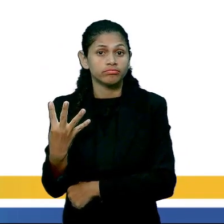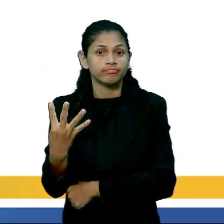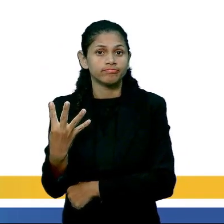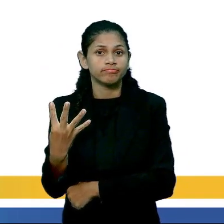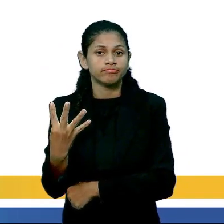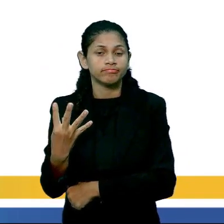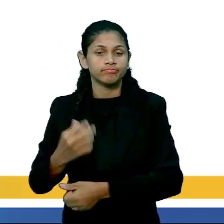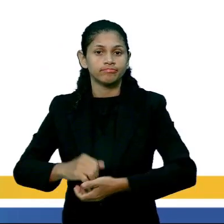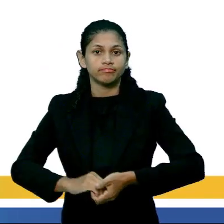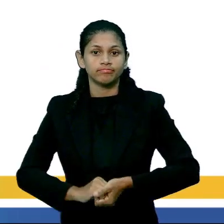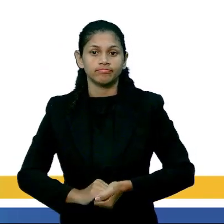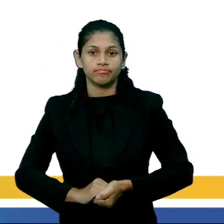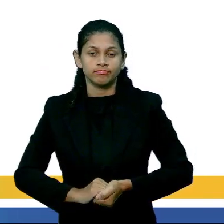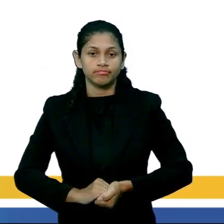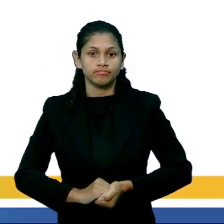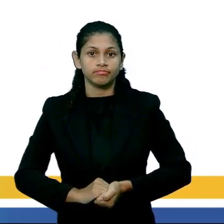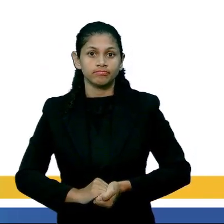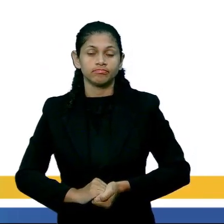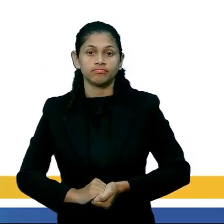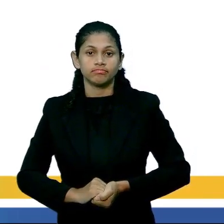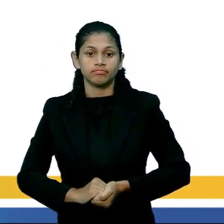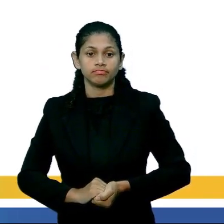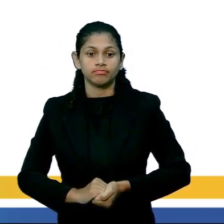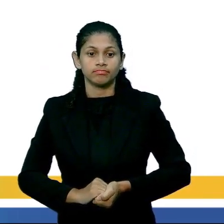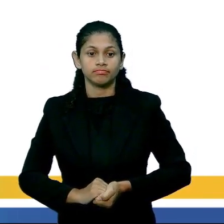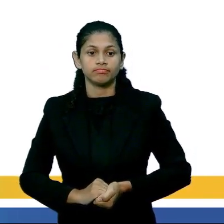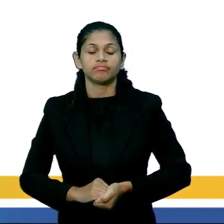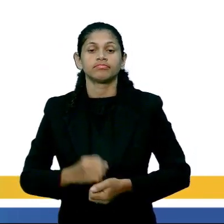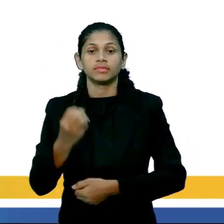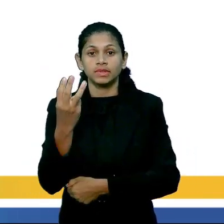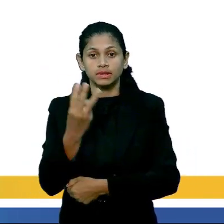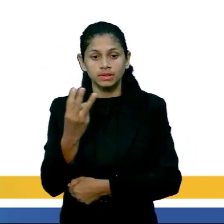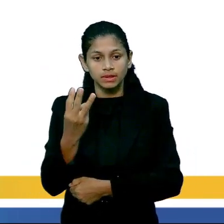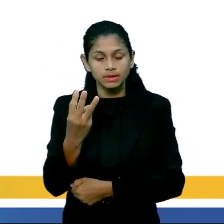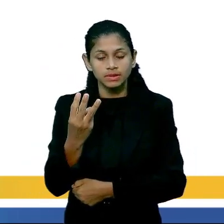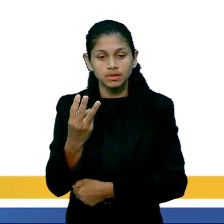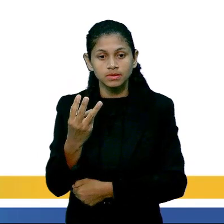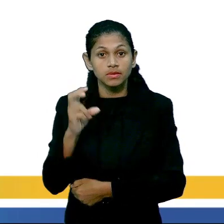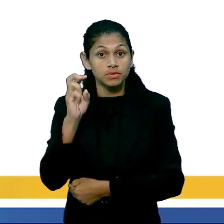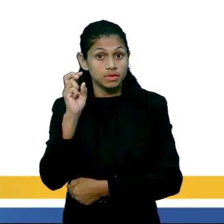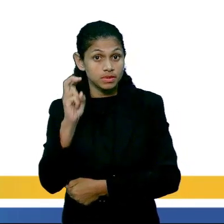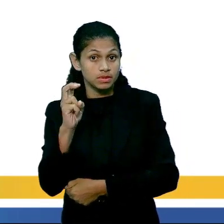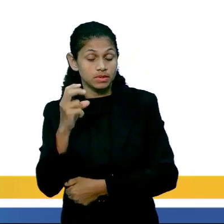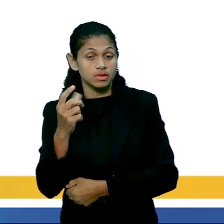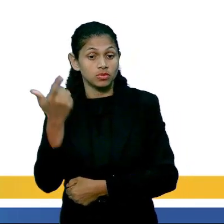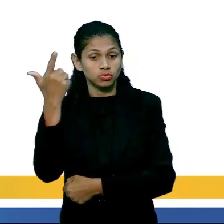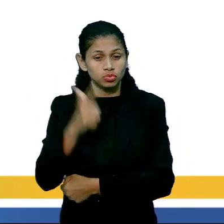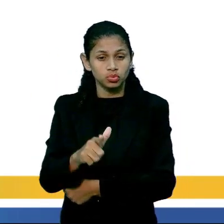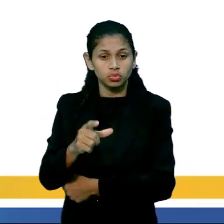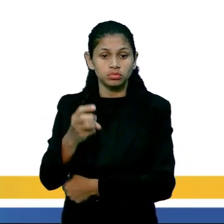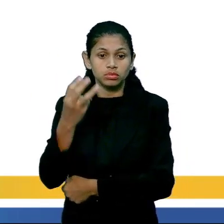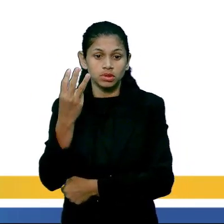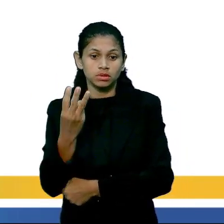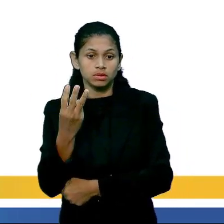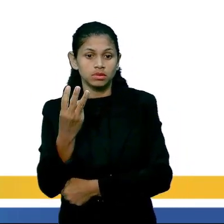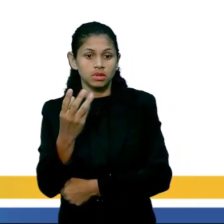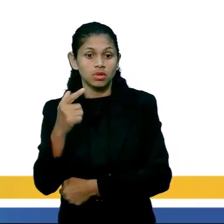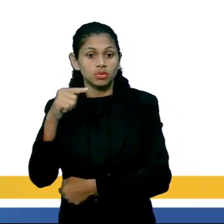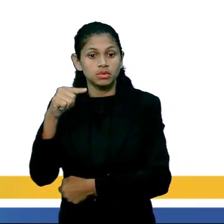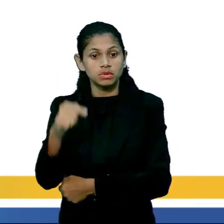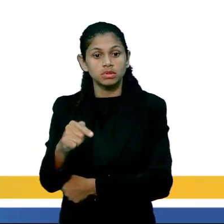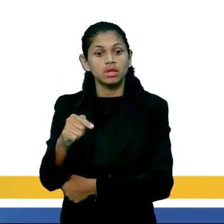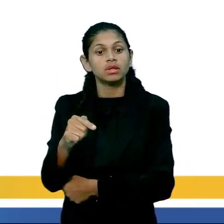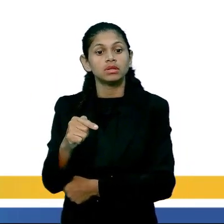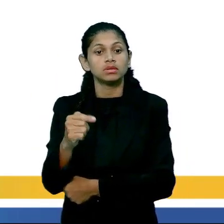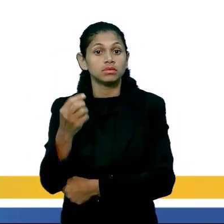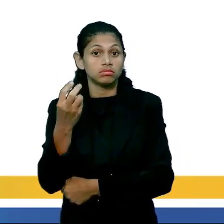da Igualdade três vezes por 5 tá repetido três vezes o 7 e o 3